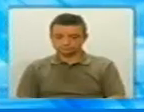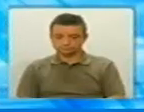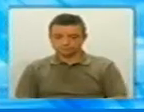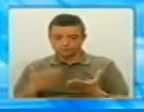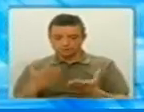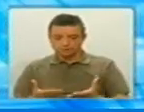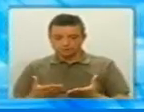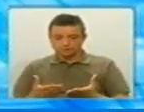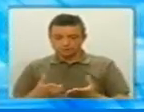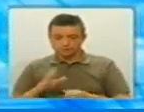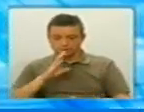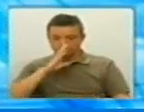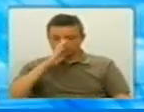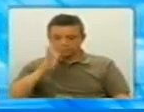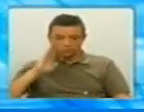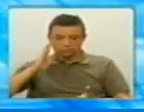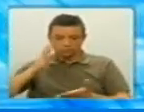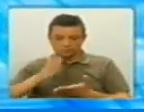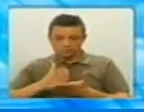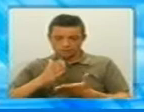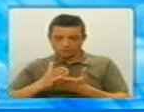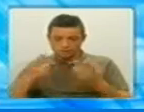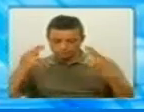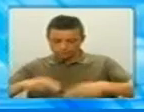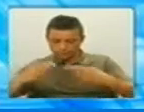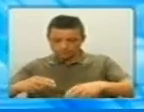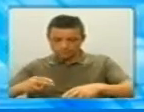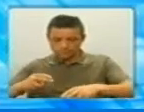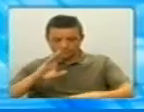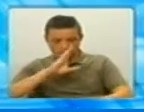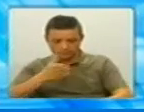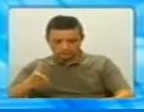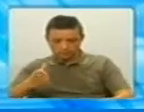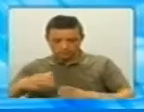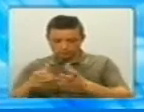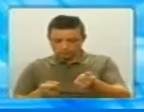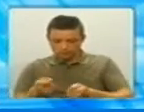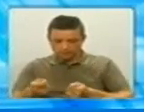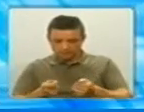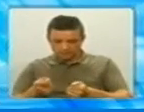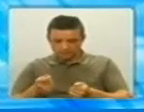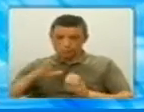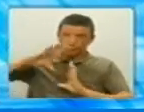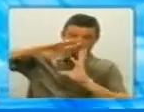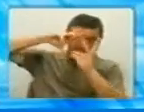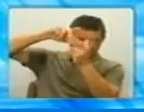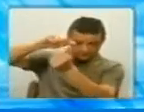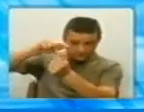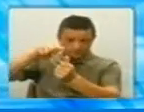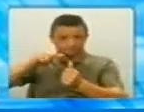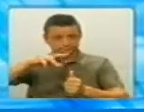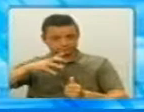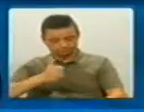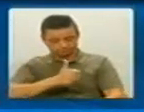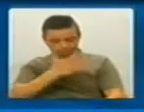Altura agora para a rubrica A Última Fronteira. Está connosco, como é habitual ao domingo, o coordenador da Sociedade Planetária, Miguel Gonçalves. Bom dia.